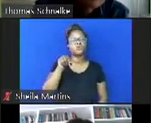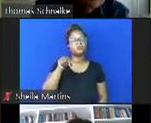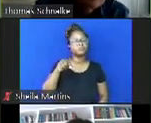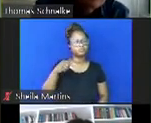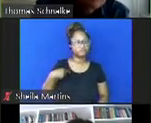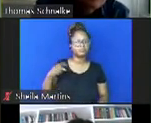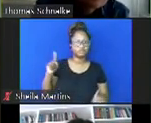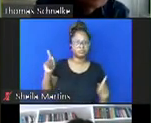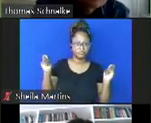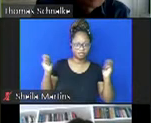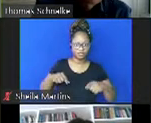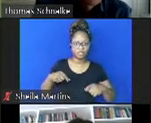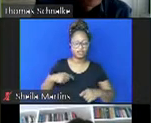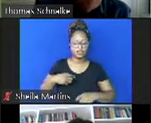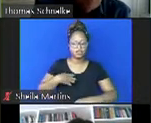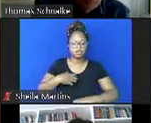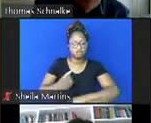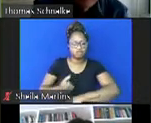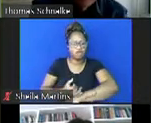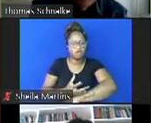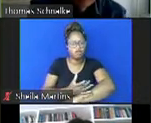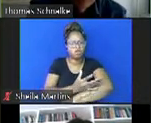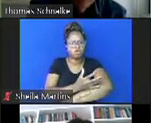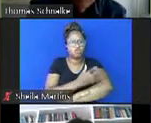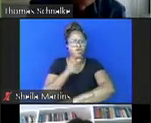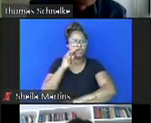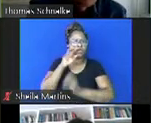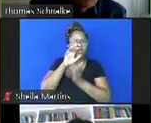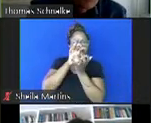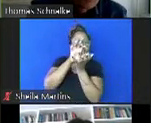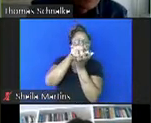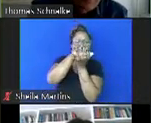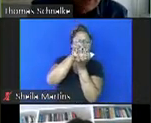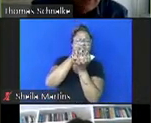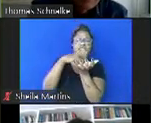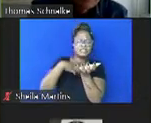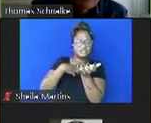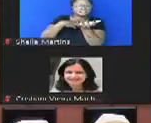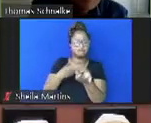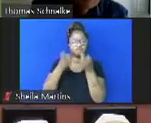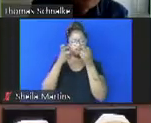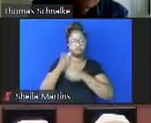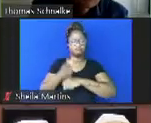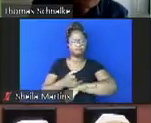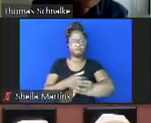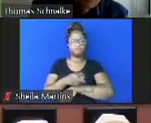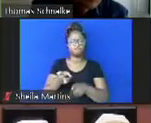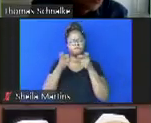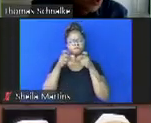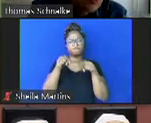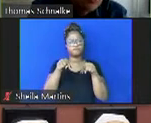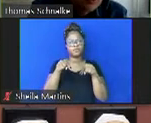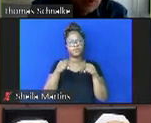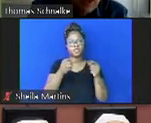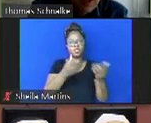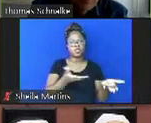que dá uma emoção quando a gente olha. E quando nós vemos essa